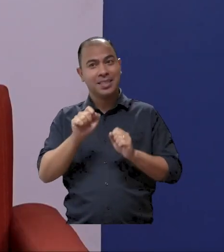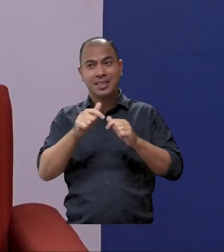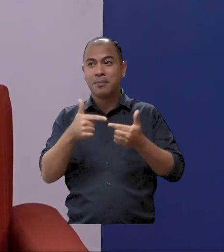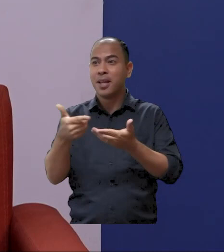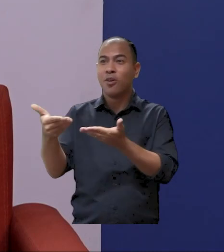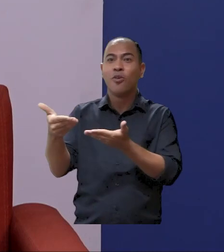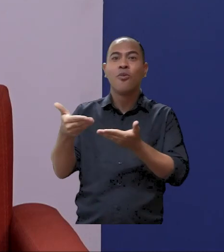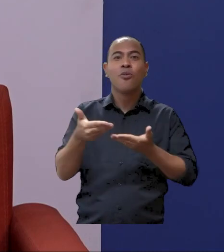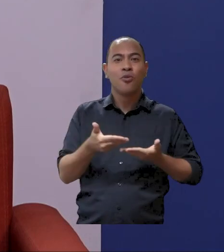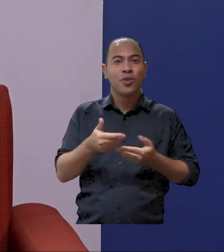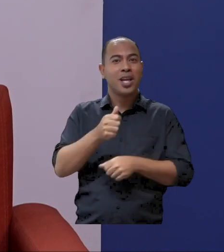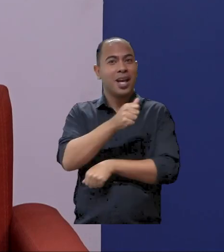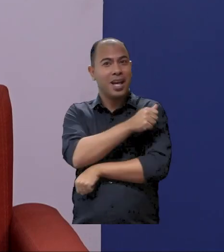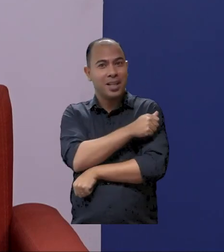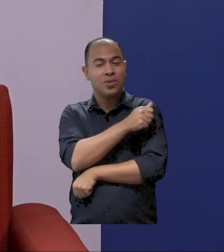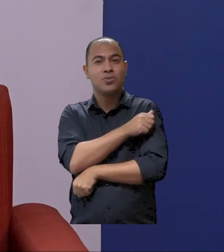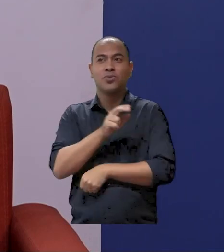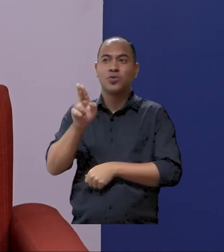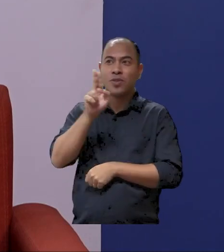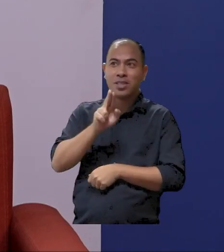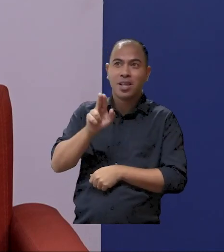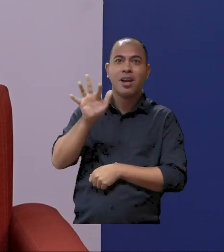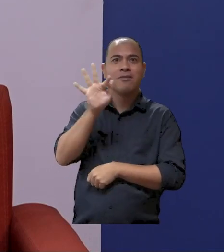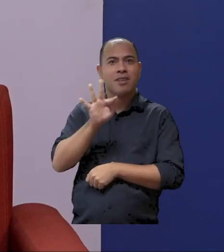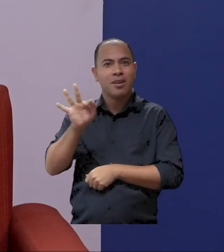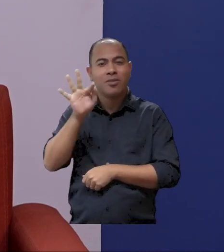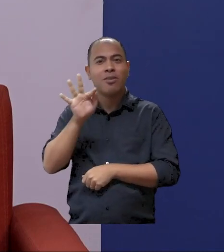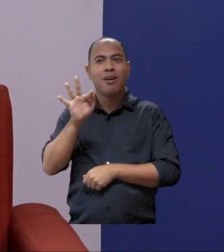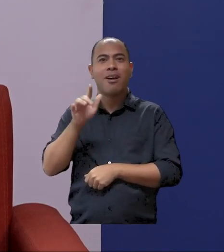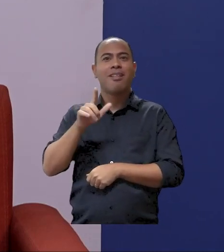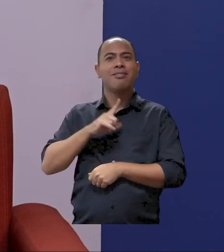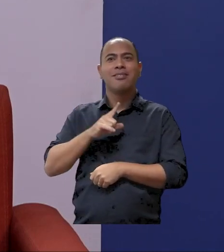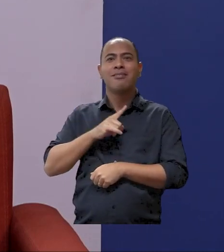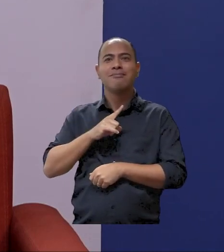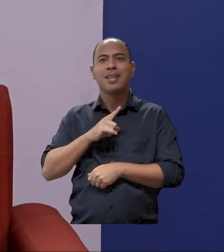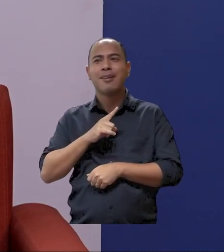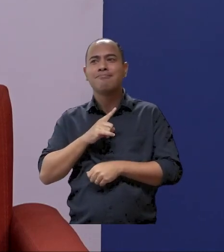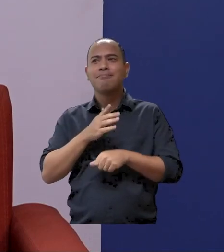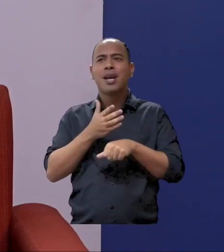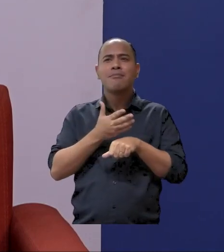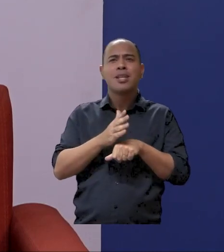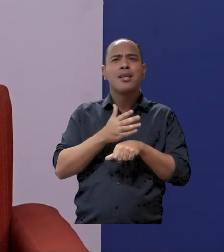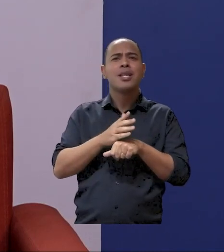nós recebemos aqui os estudantes universitários e é feita